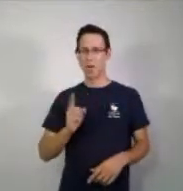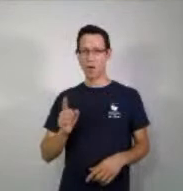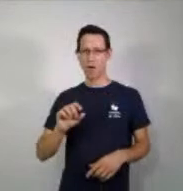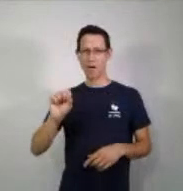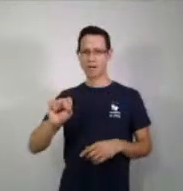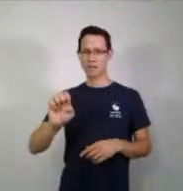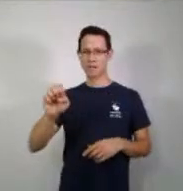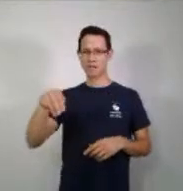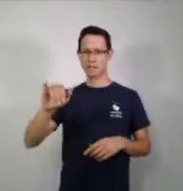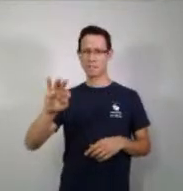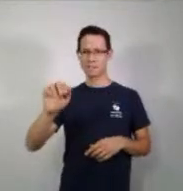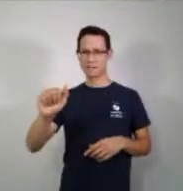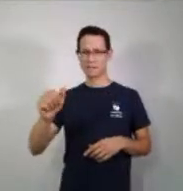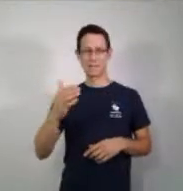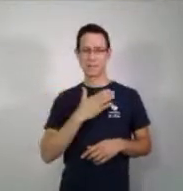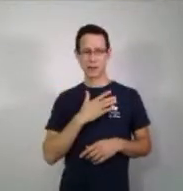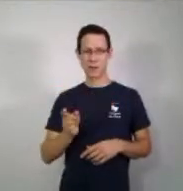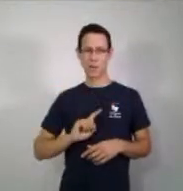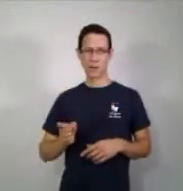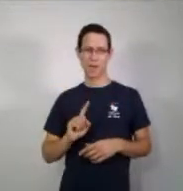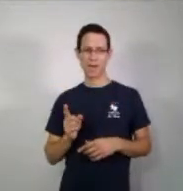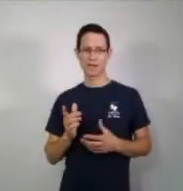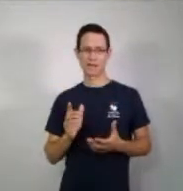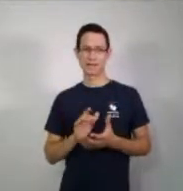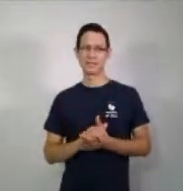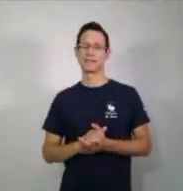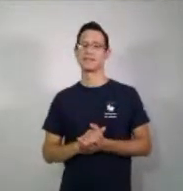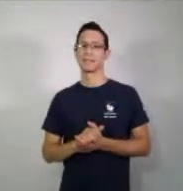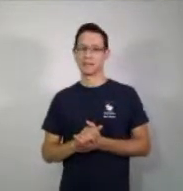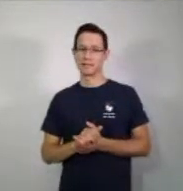ele é antissemita, enfim. Isso para dizer que